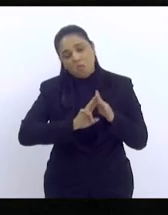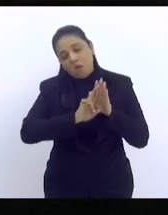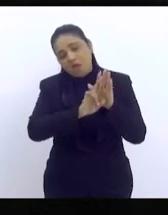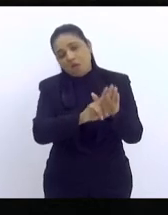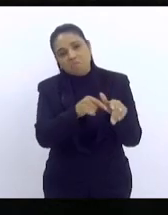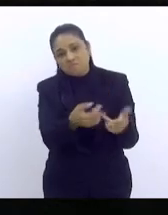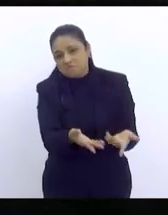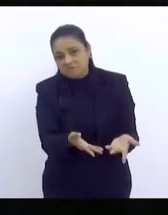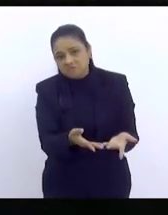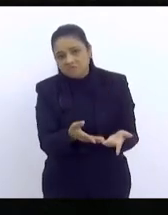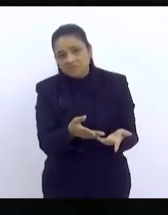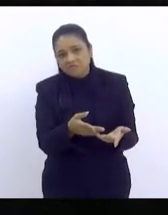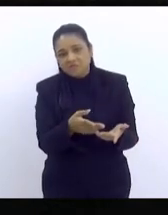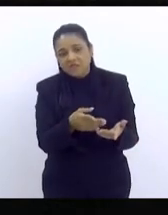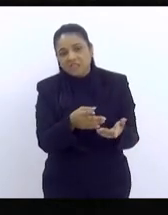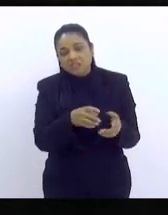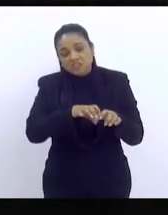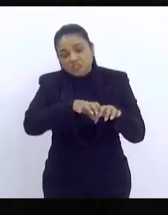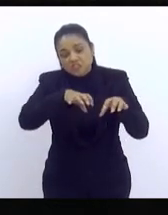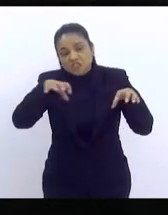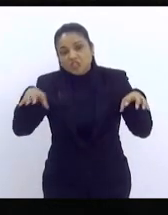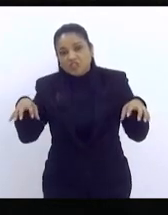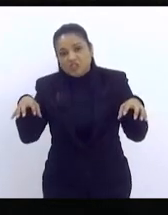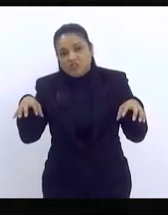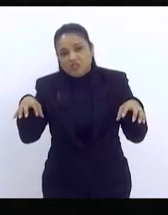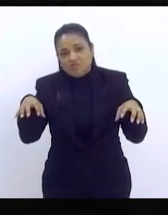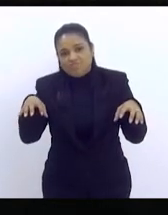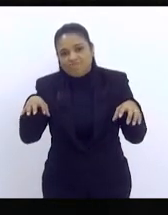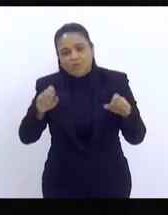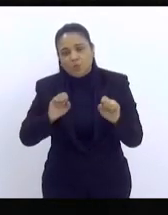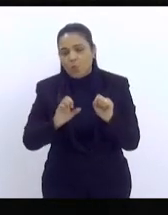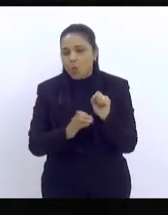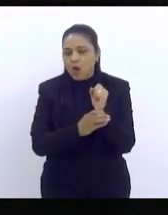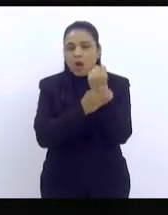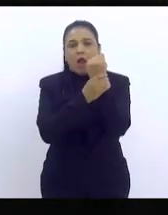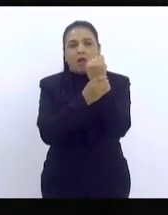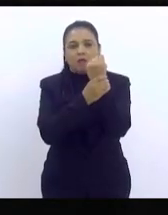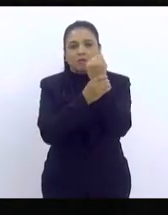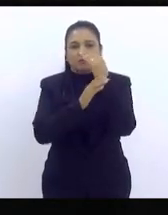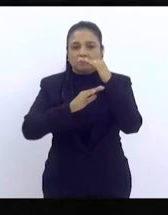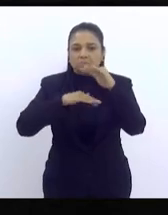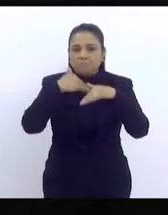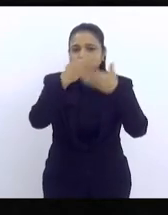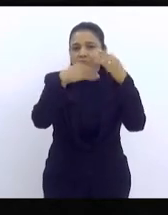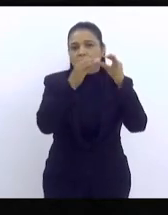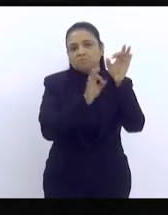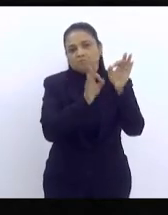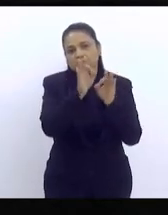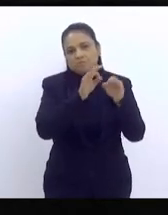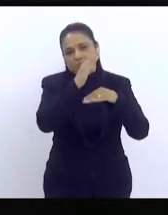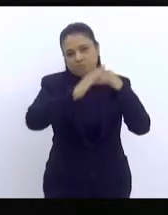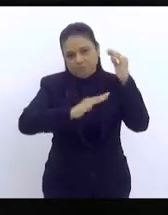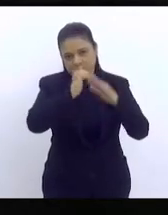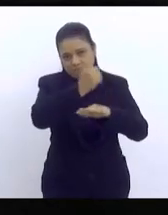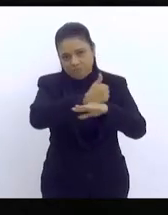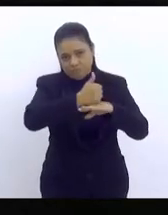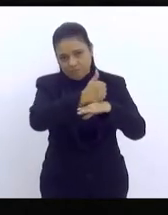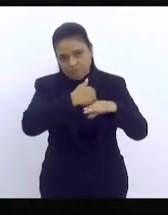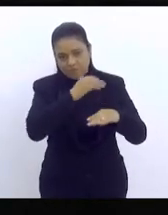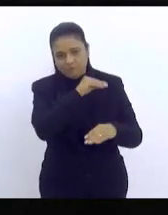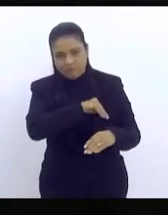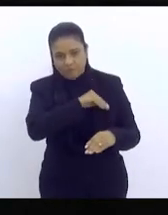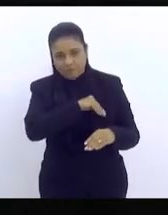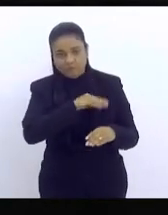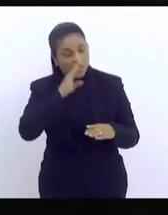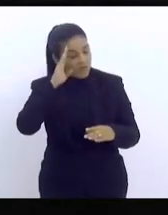acaba por desvincular acaba por não garantir a Progressão de plano de cargos e salário a Progressão de cargo de salário